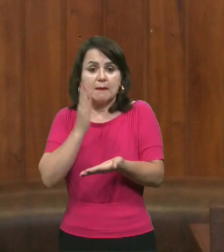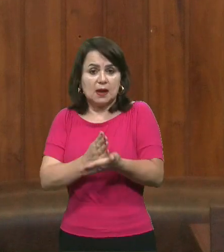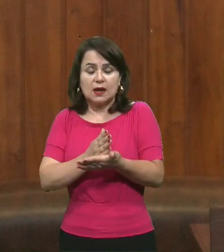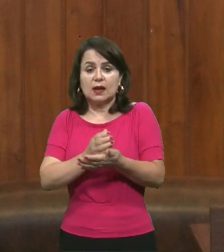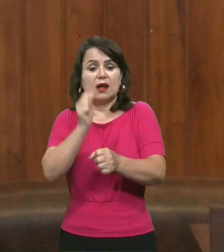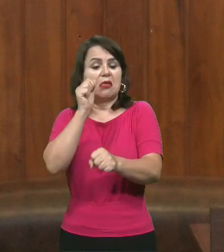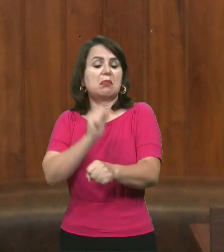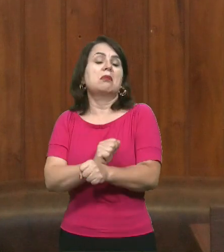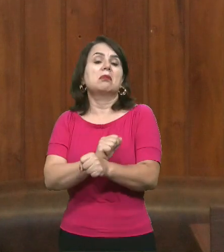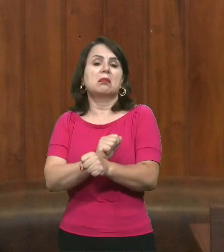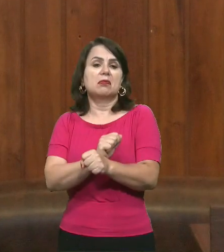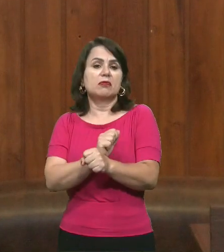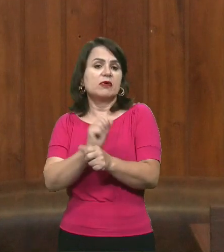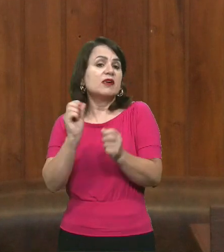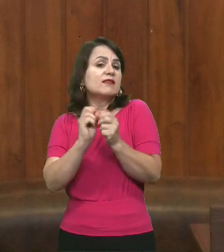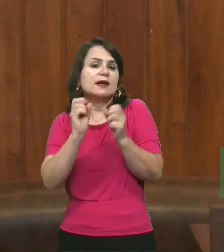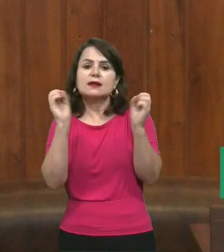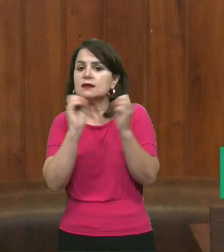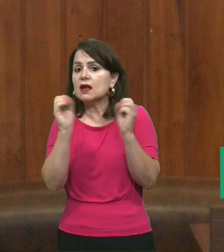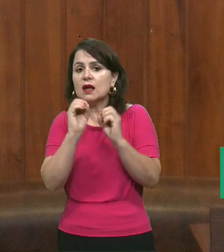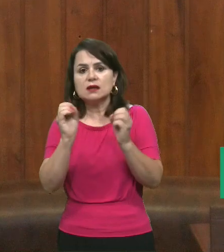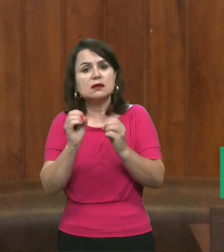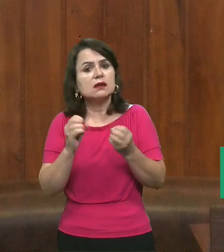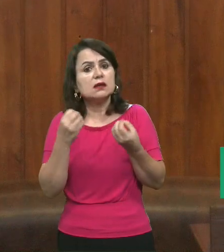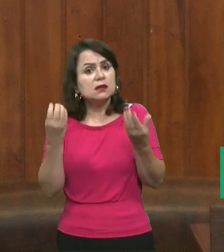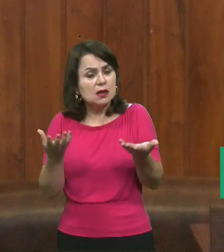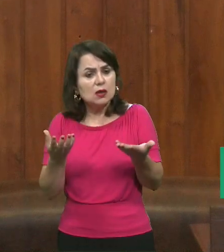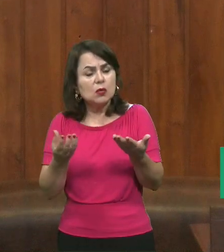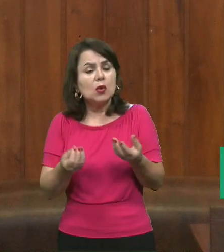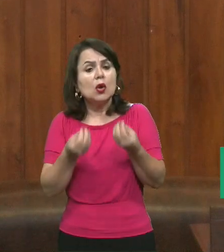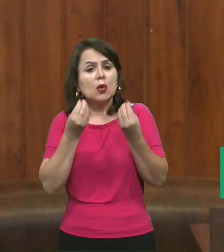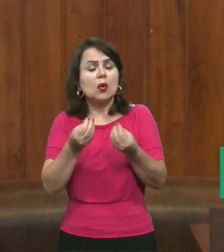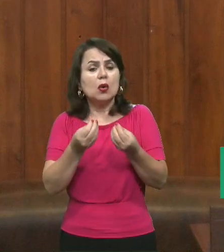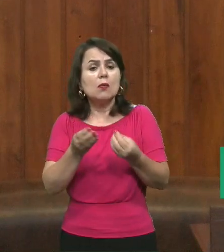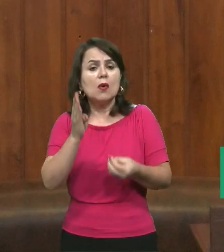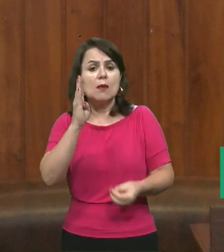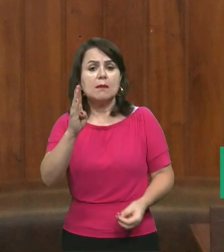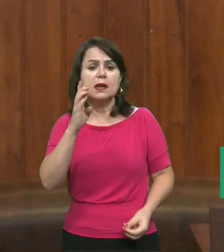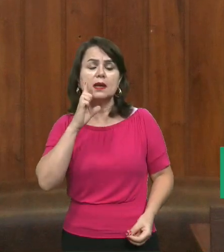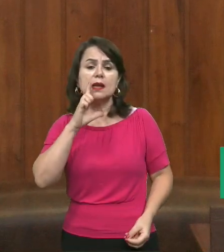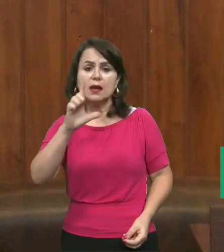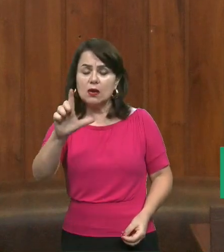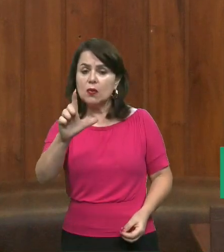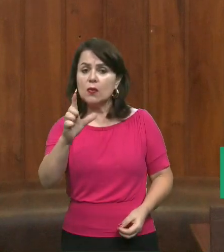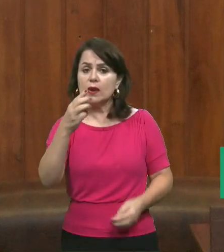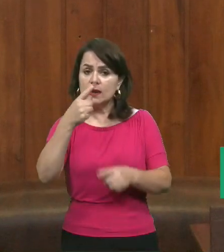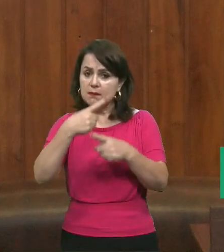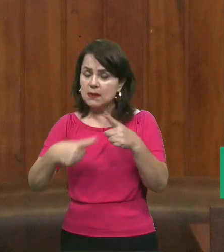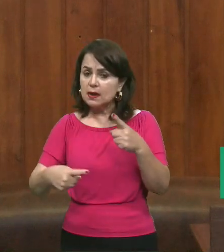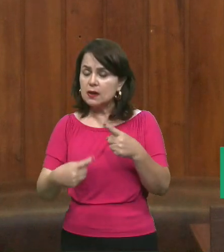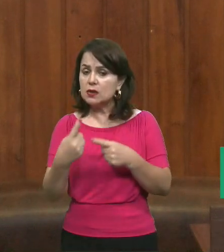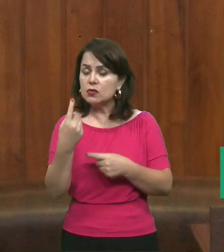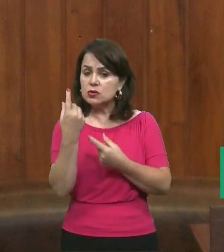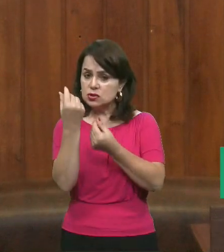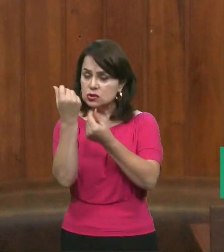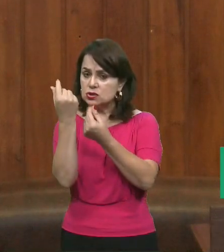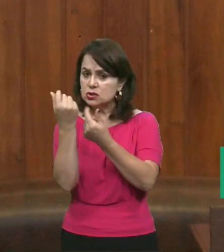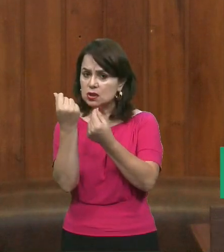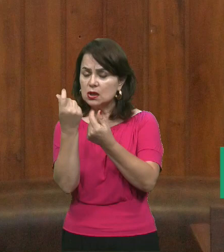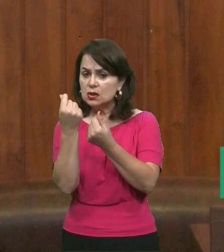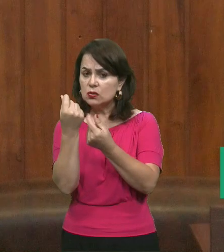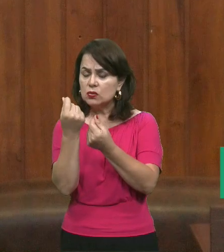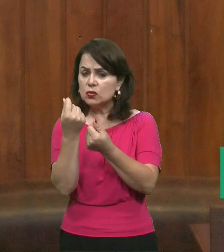vive, né? Eu não sei. R$1,5 bilhão até final do ano, aí as expectativas,